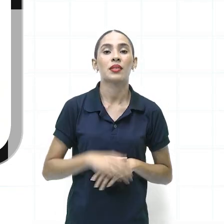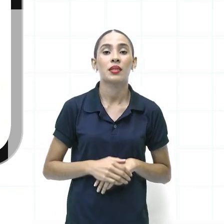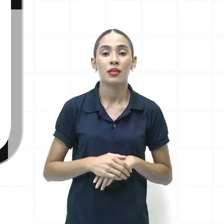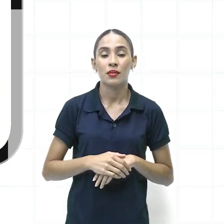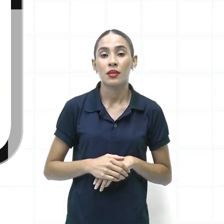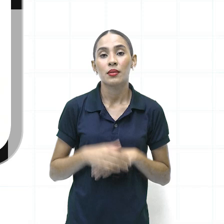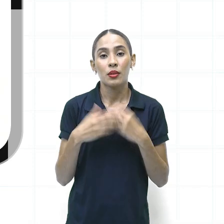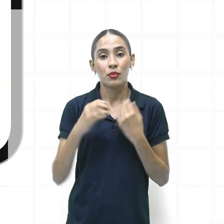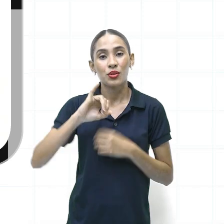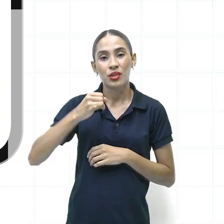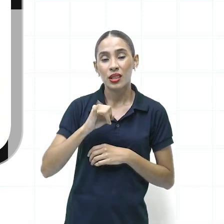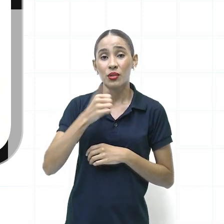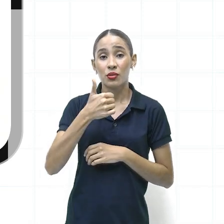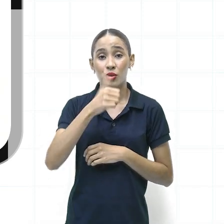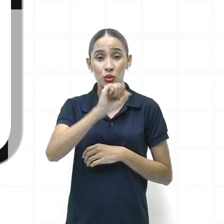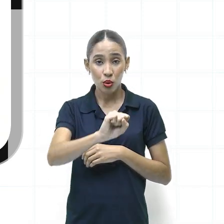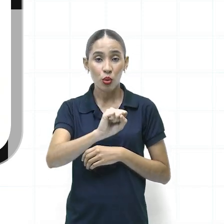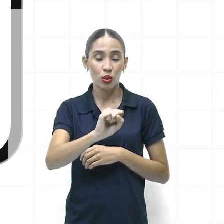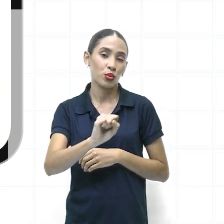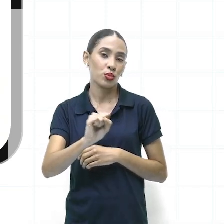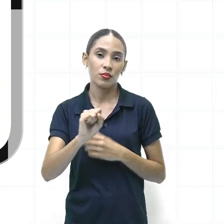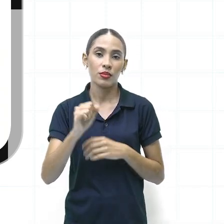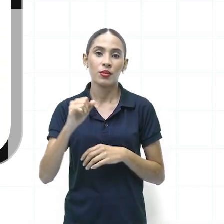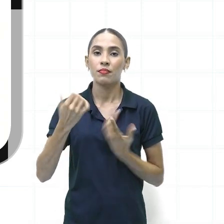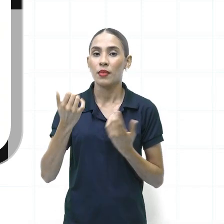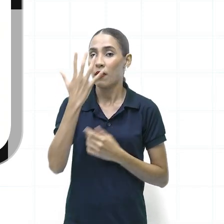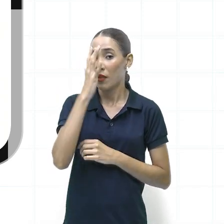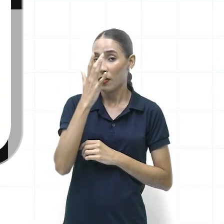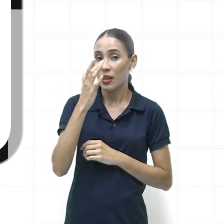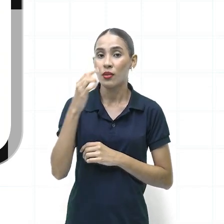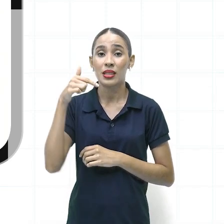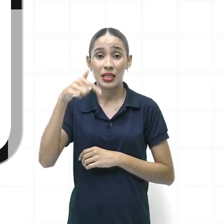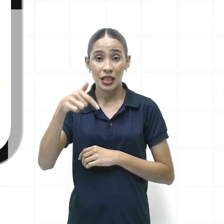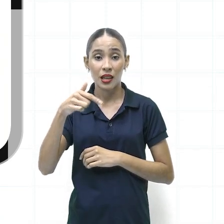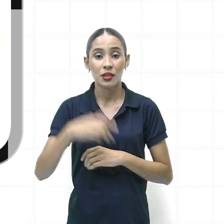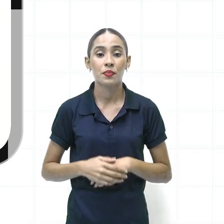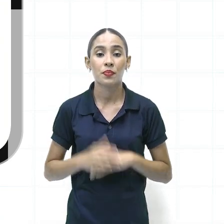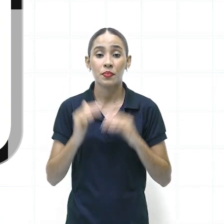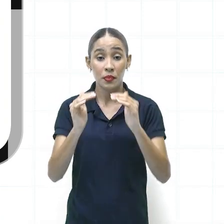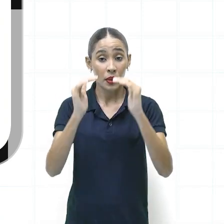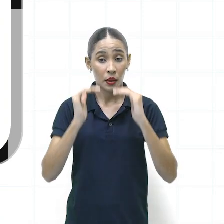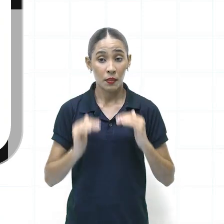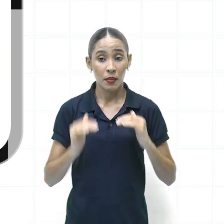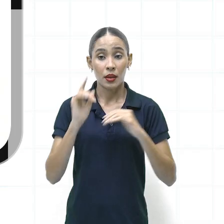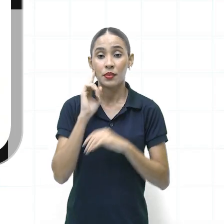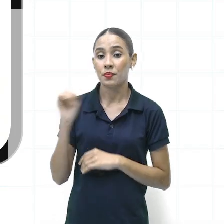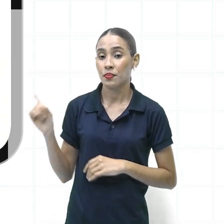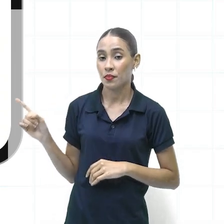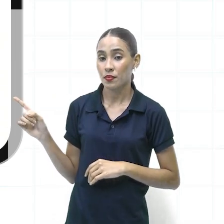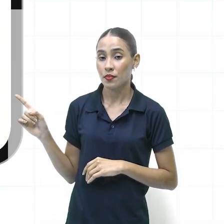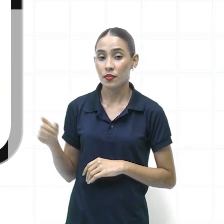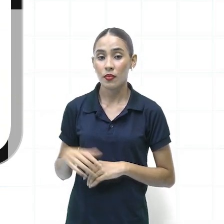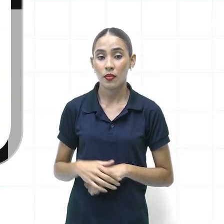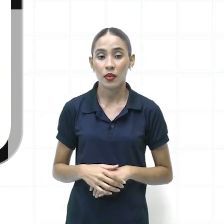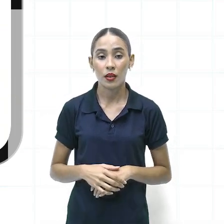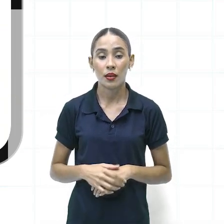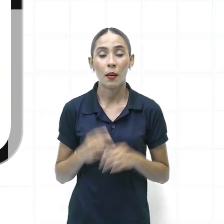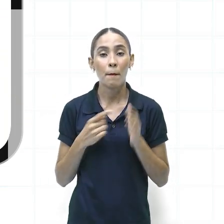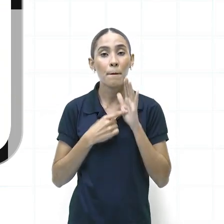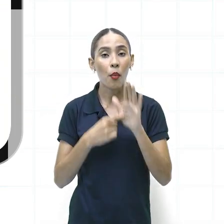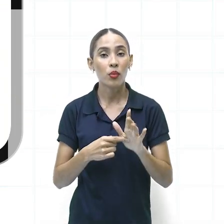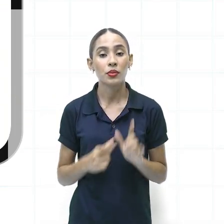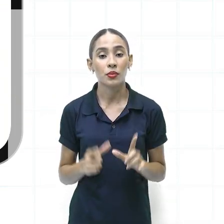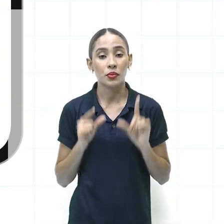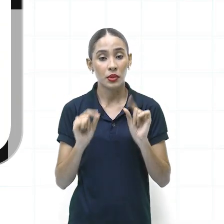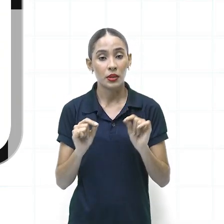foram identificados, em fevereiro, 7. Aqui embaixo tem também um dado bem interessante, ó, que ele mostra para a